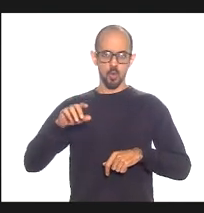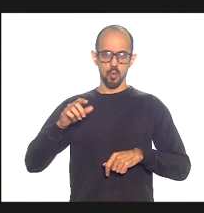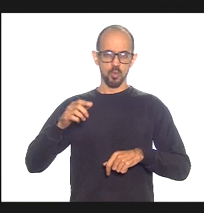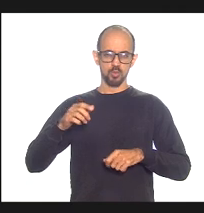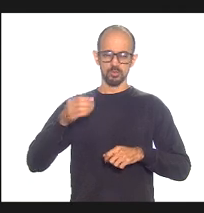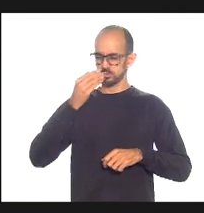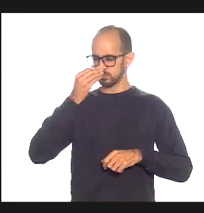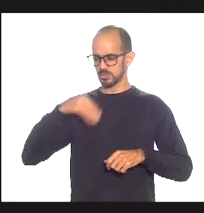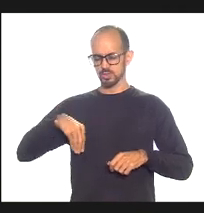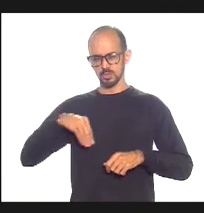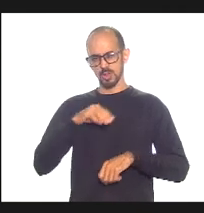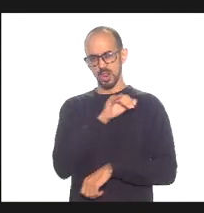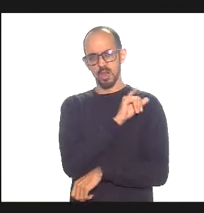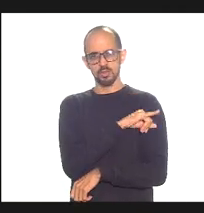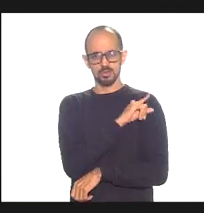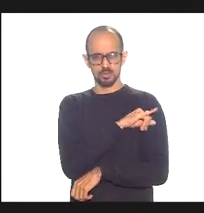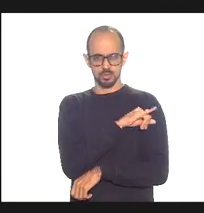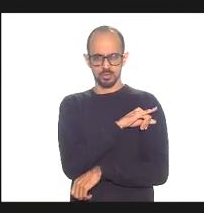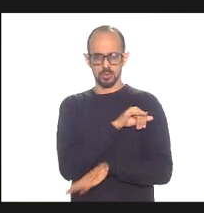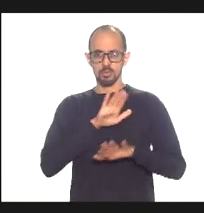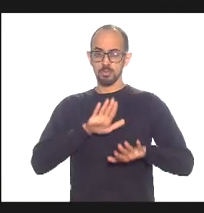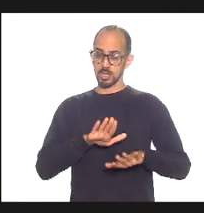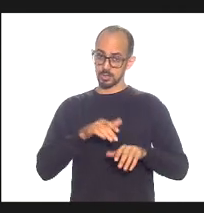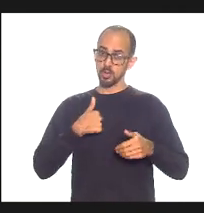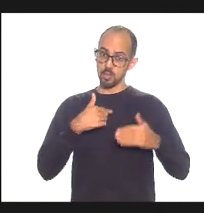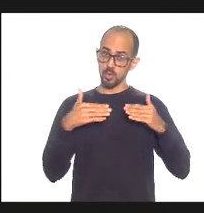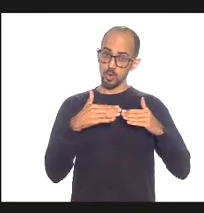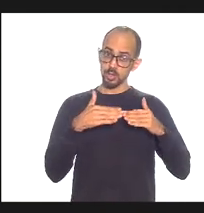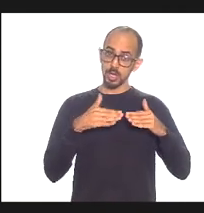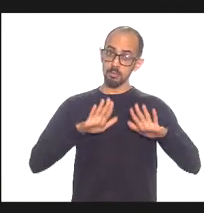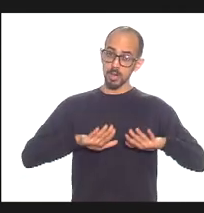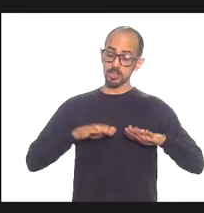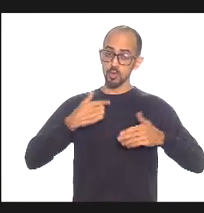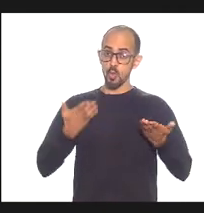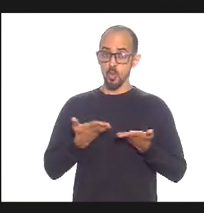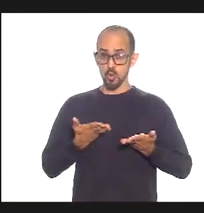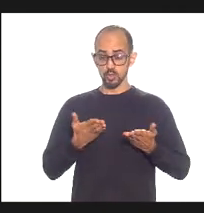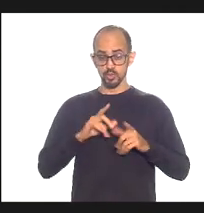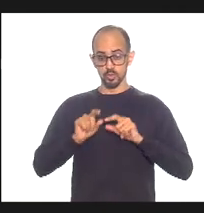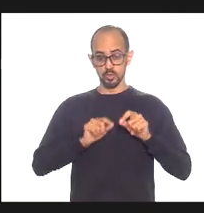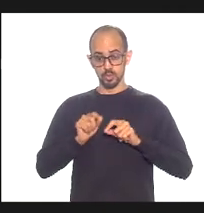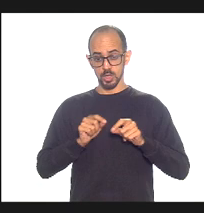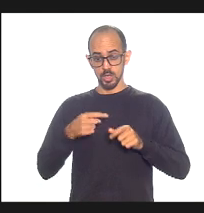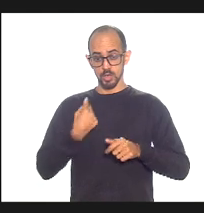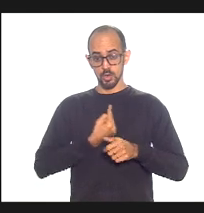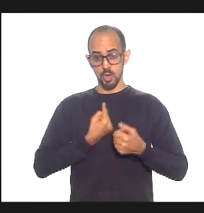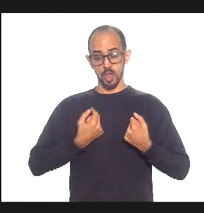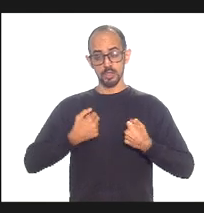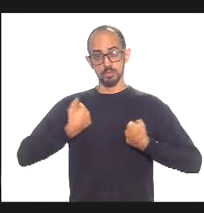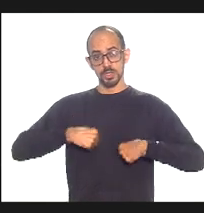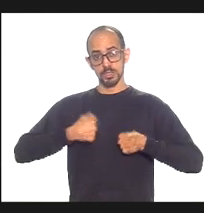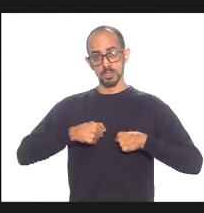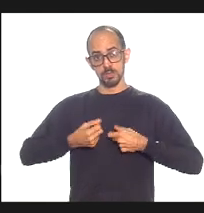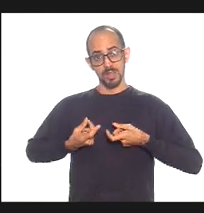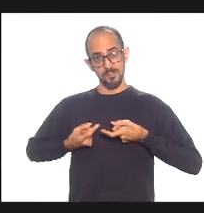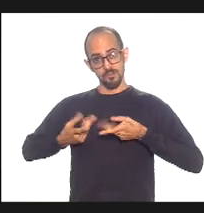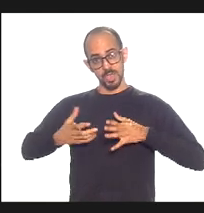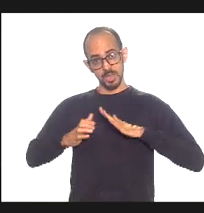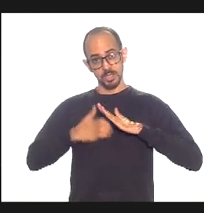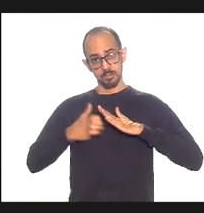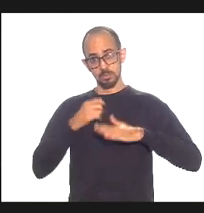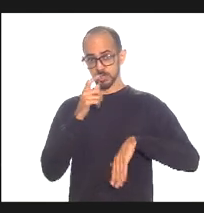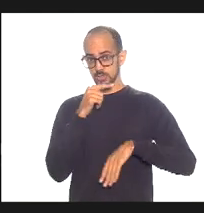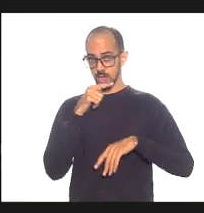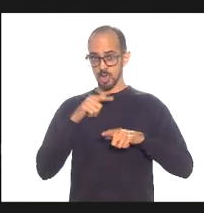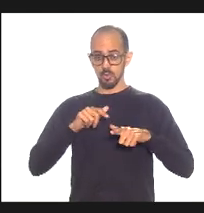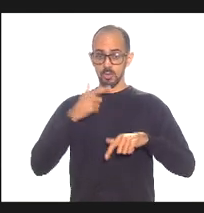ele. Só que hoje nós dependemos da privatização da SEDAE para o estado do Rio de Janeiro